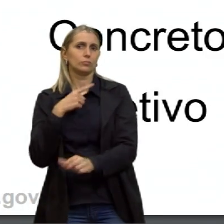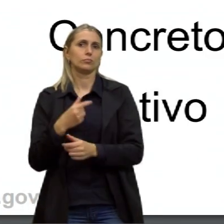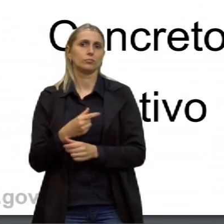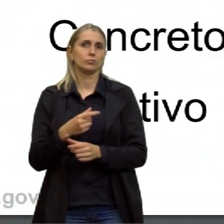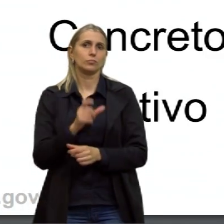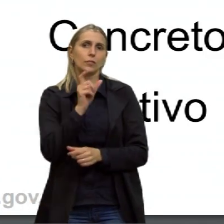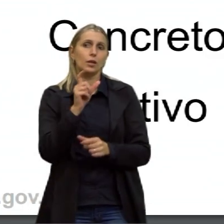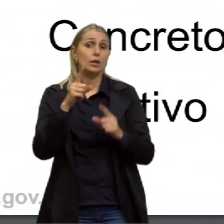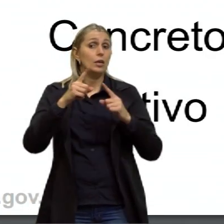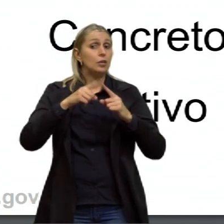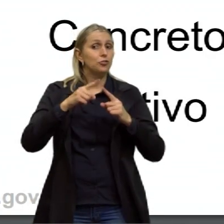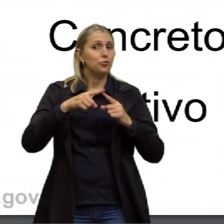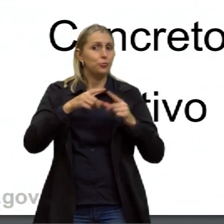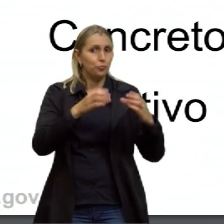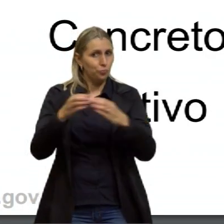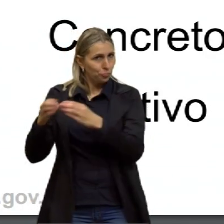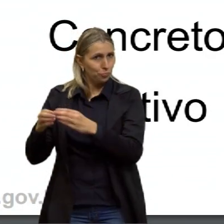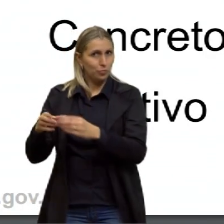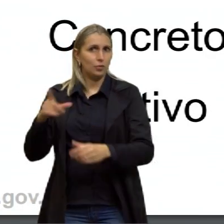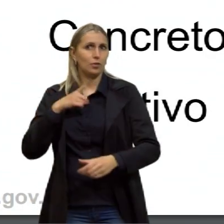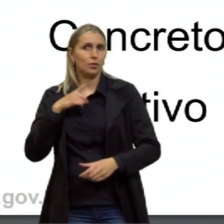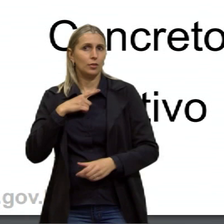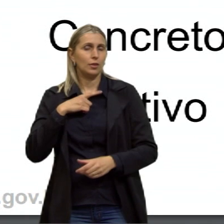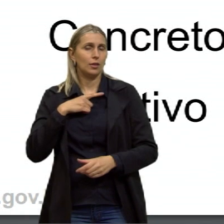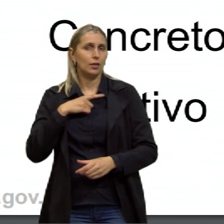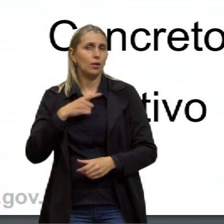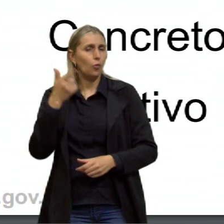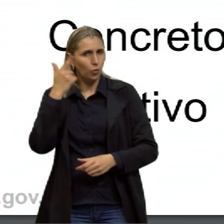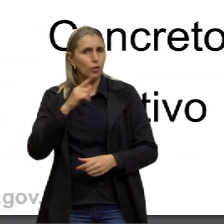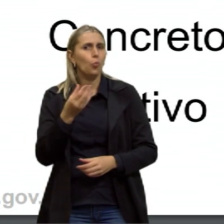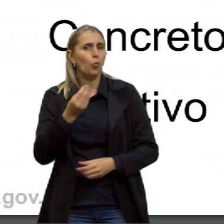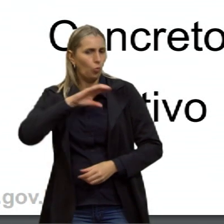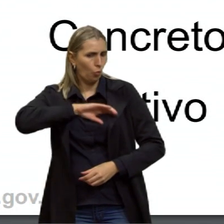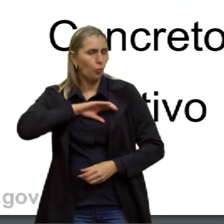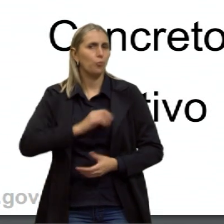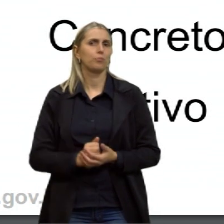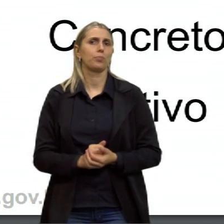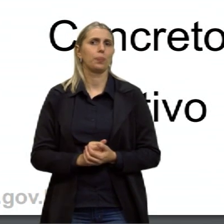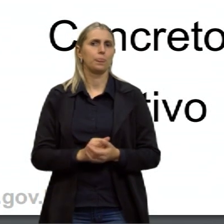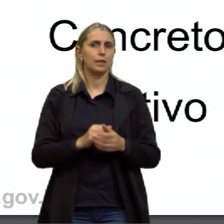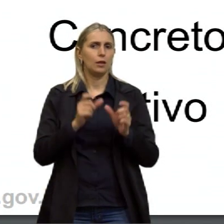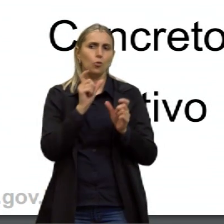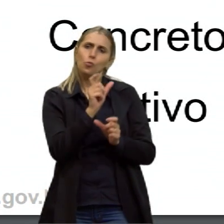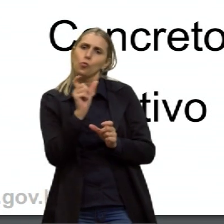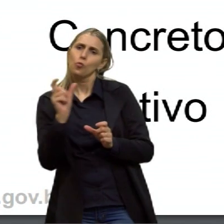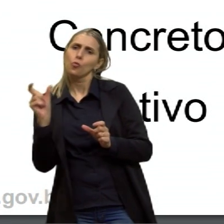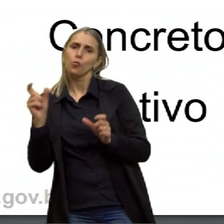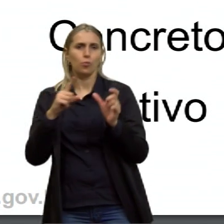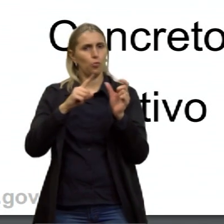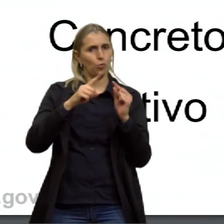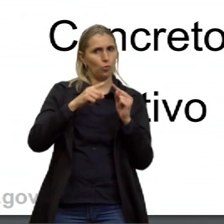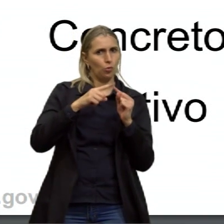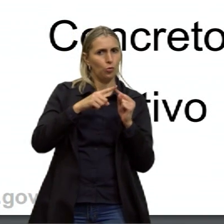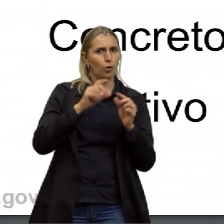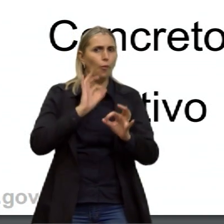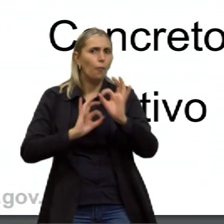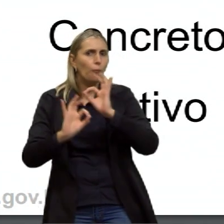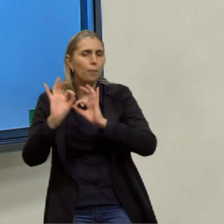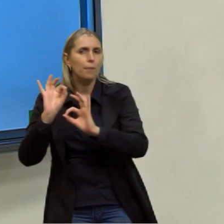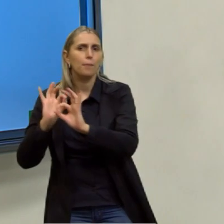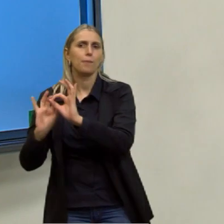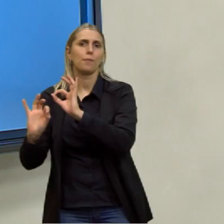ter classificações vocês vão perceber que também recorrente em língua portuguesa tá as classes de palavras serão